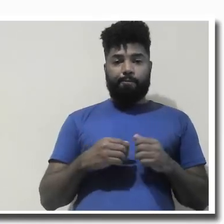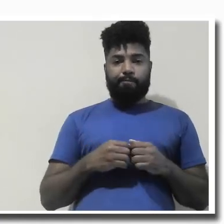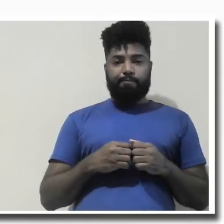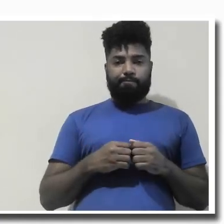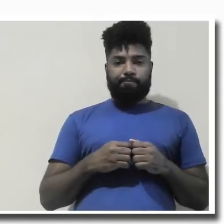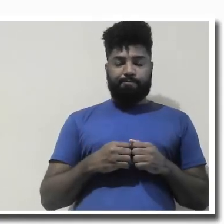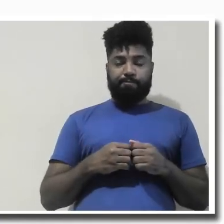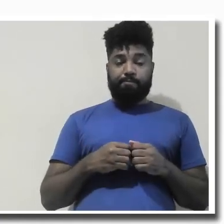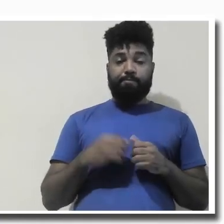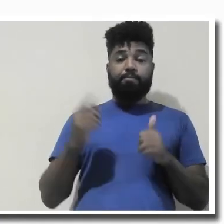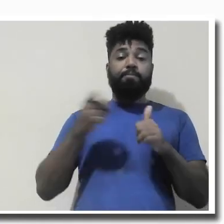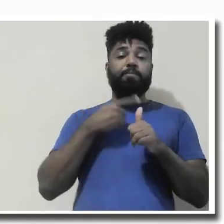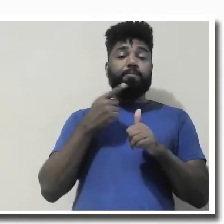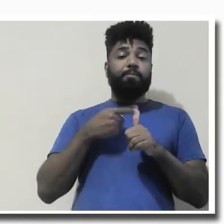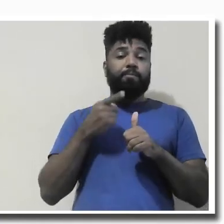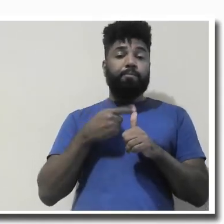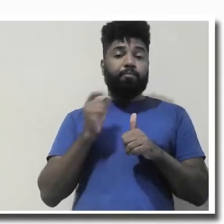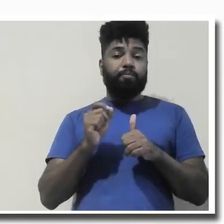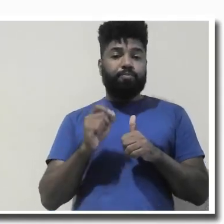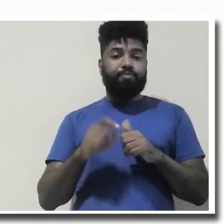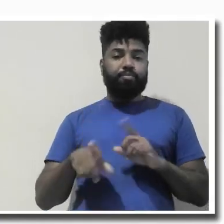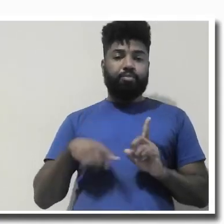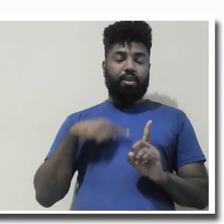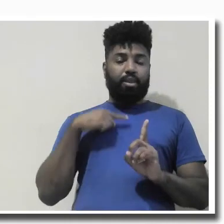a prioridade é a adição